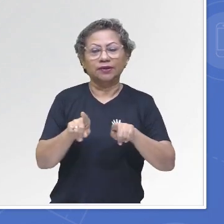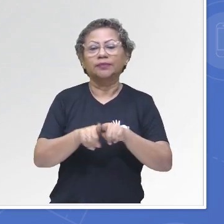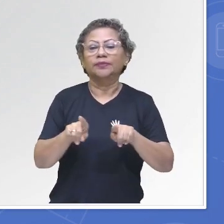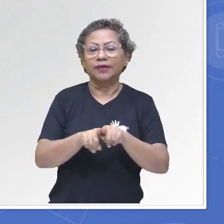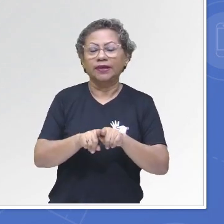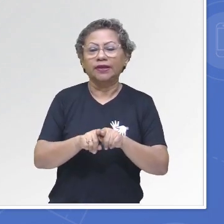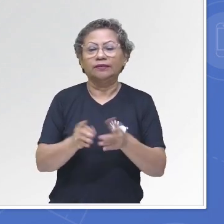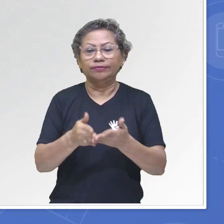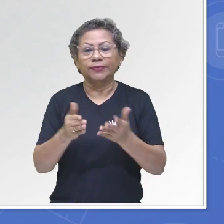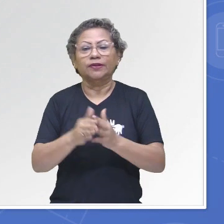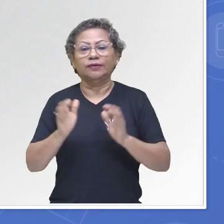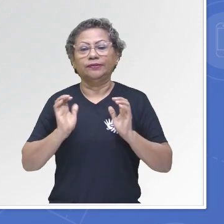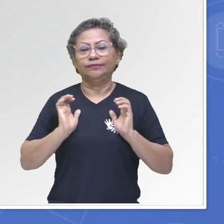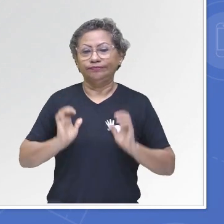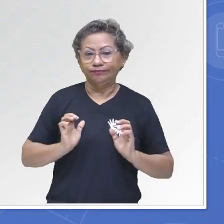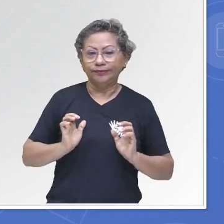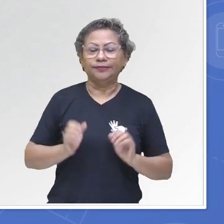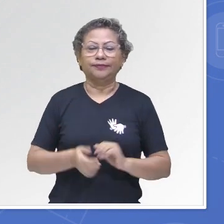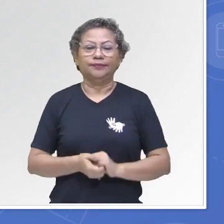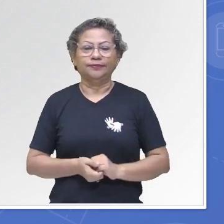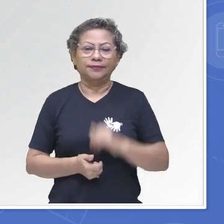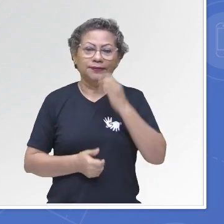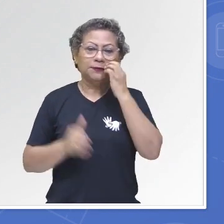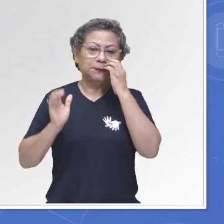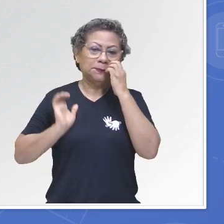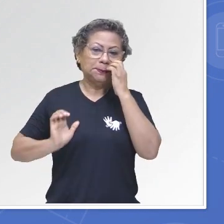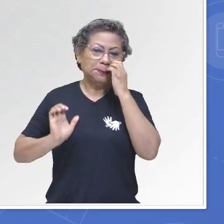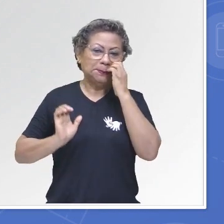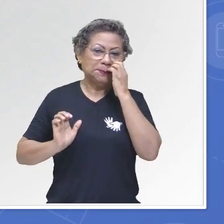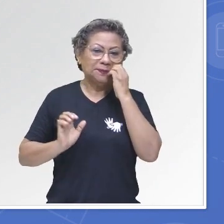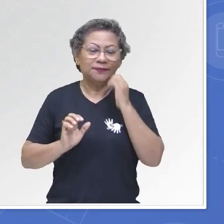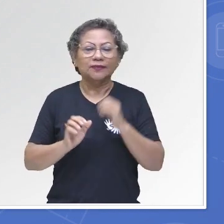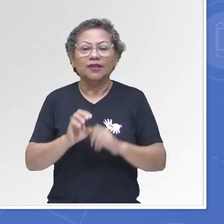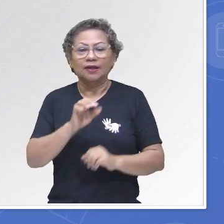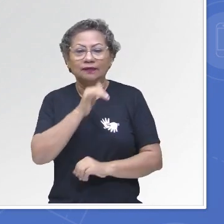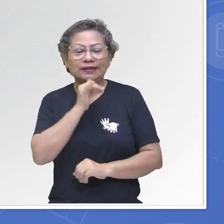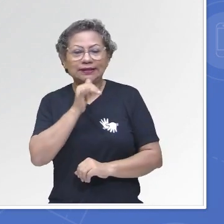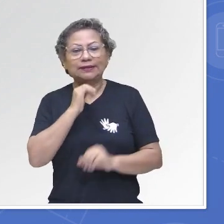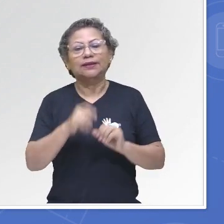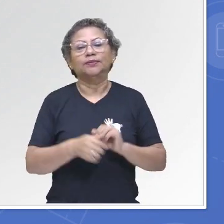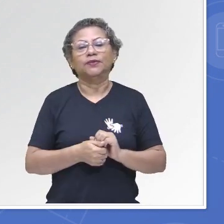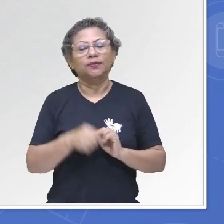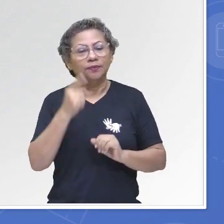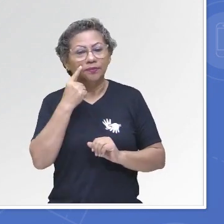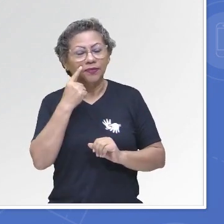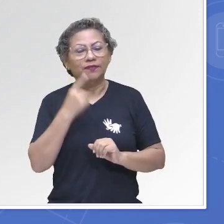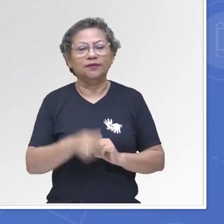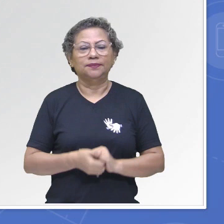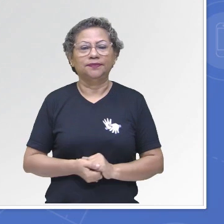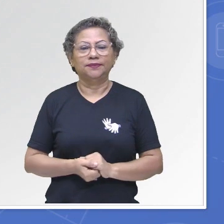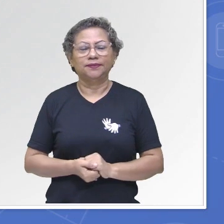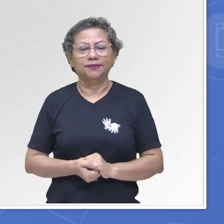Tem várias situações que podem caracterizar aí essas amostras, tá bom? Vamos seguir em frente?